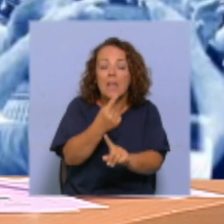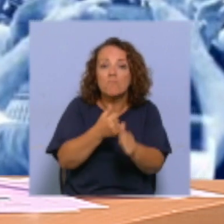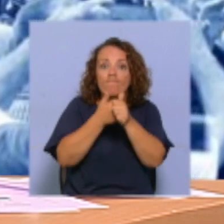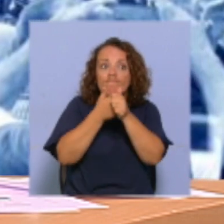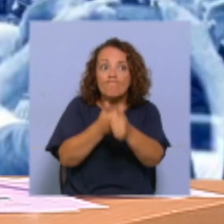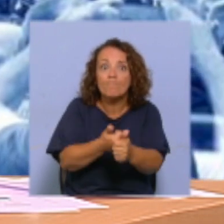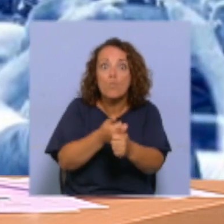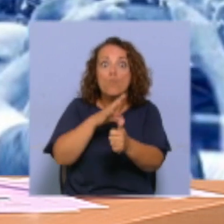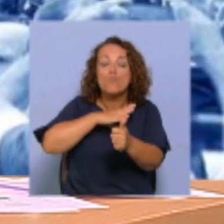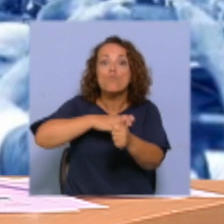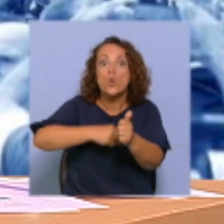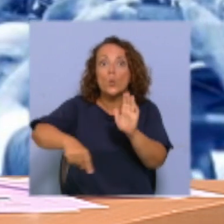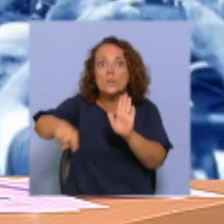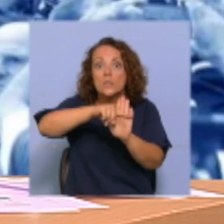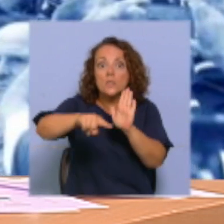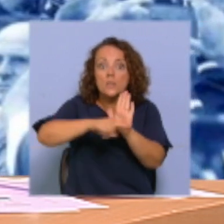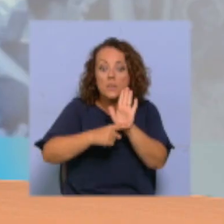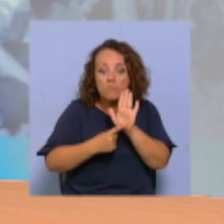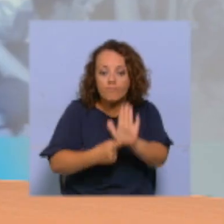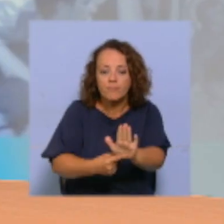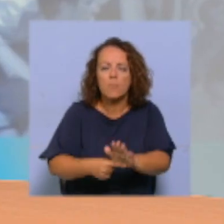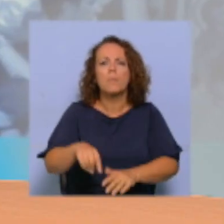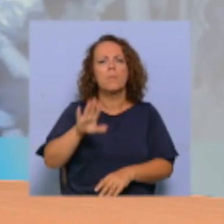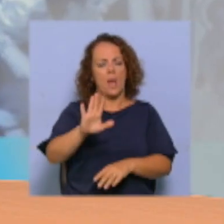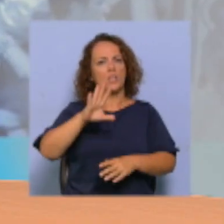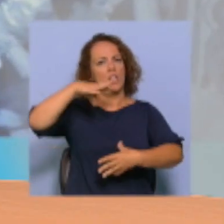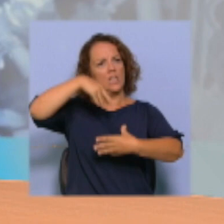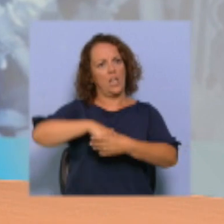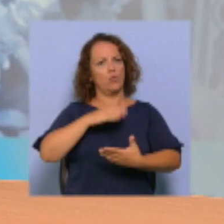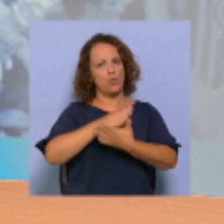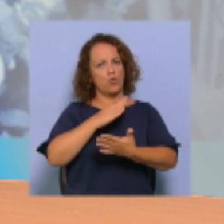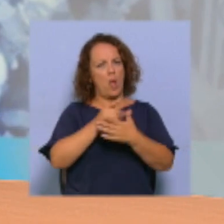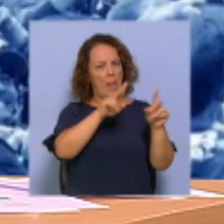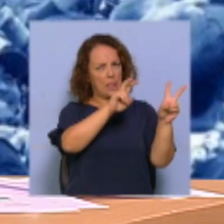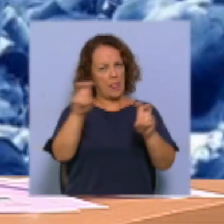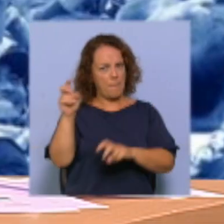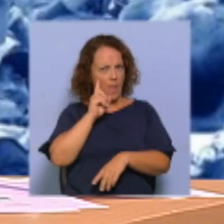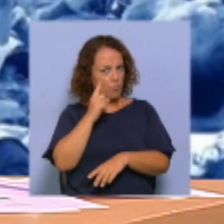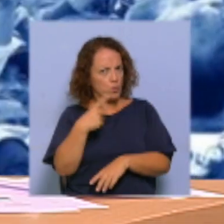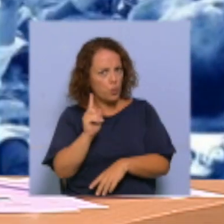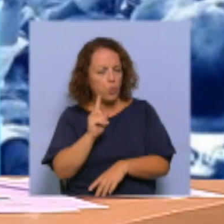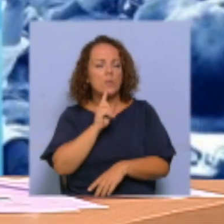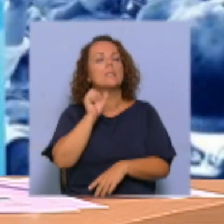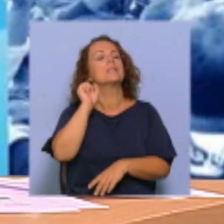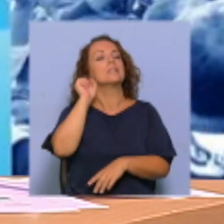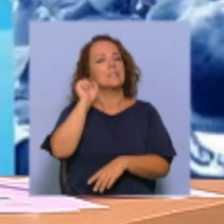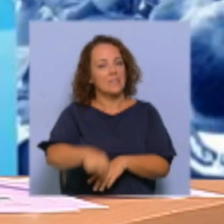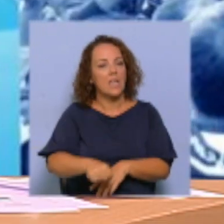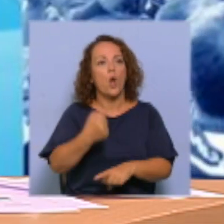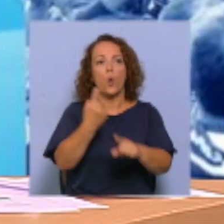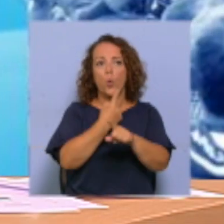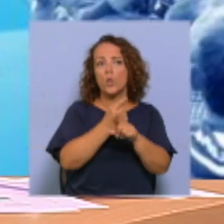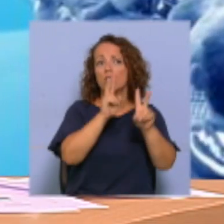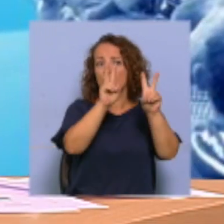do mundo. Mas é importante abordar estas questões no âmbito escolar, não é? É importante abordar questões de cidadania